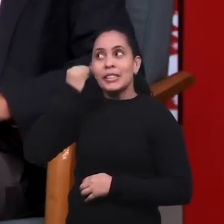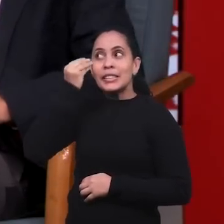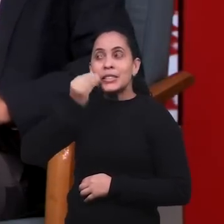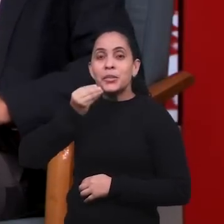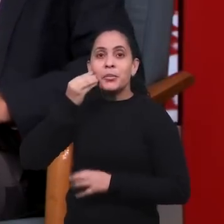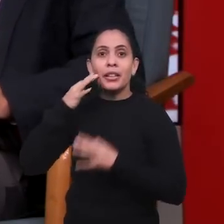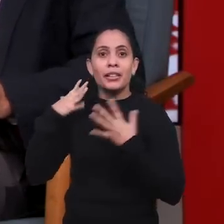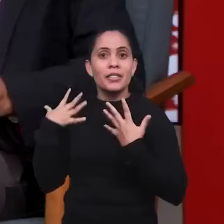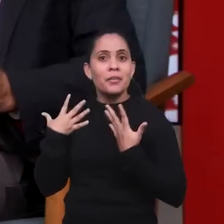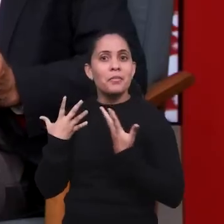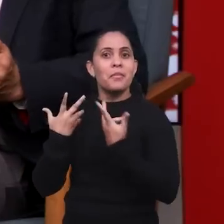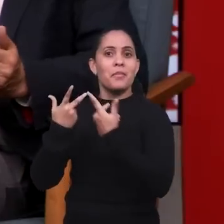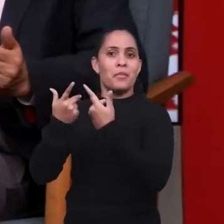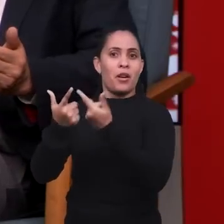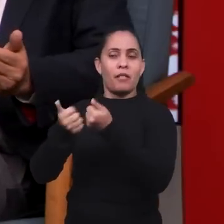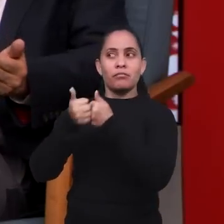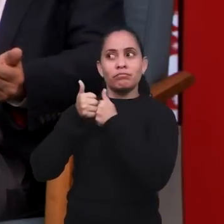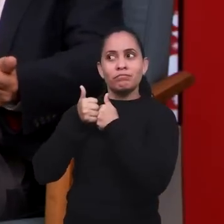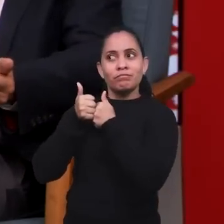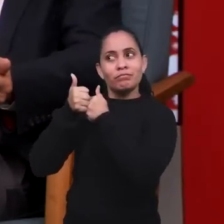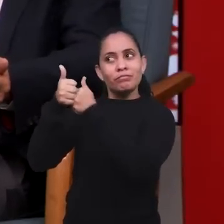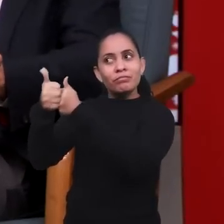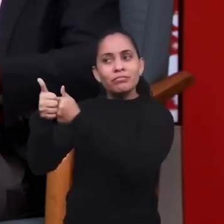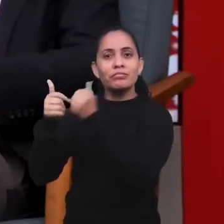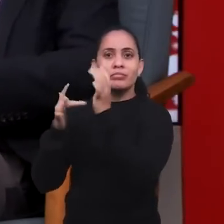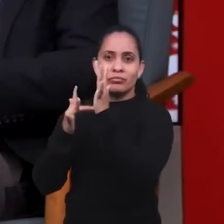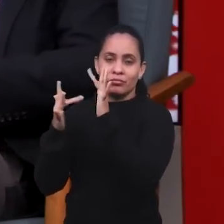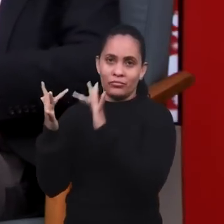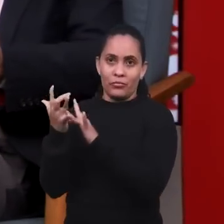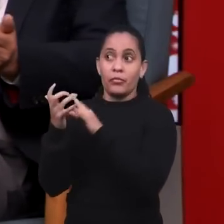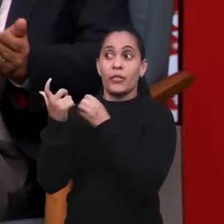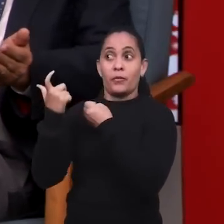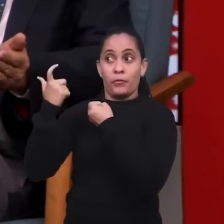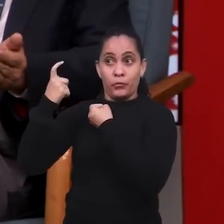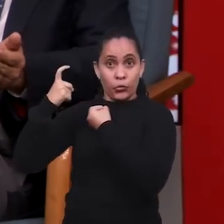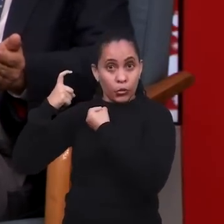vivendo a experiência. É quando você continua com Jesus. Você